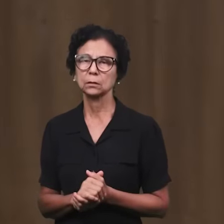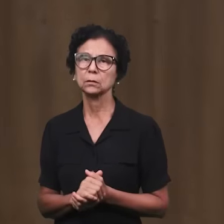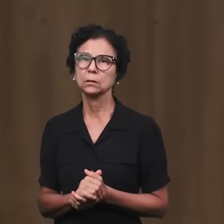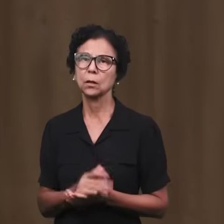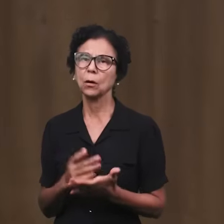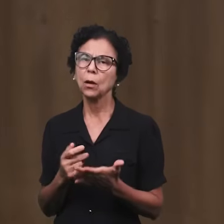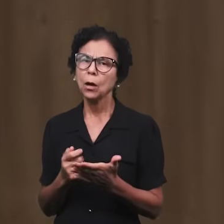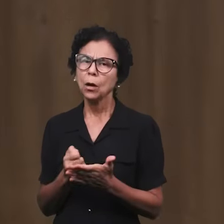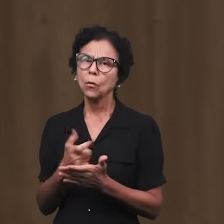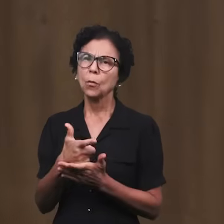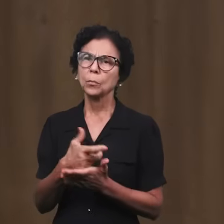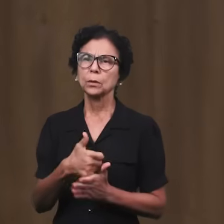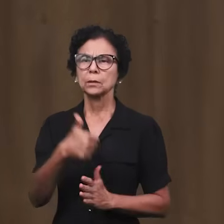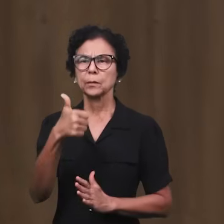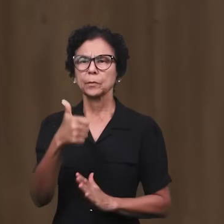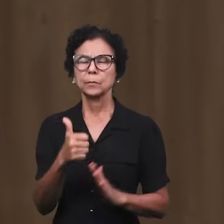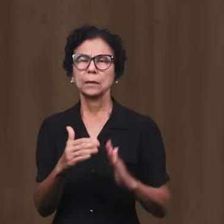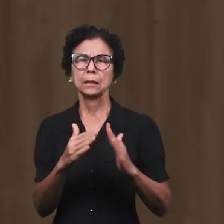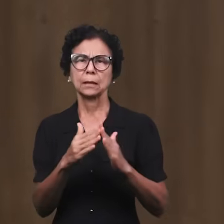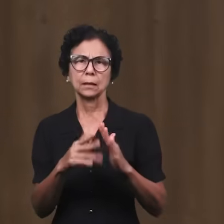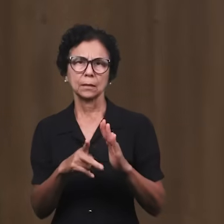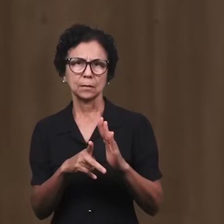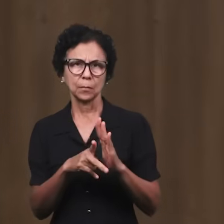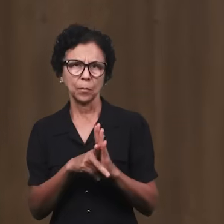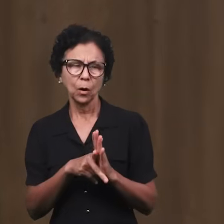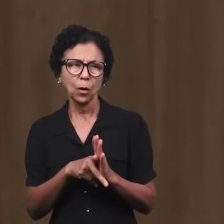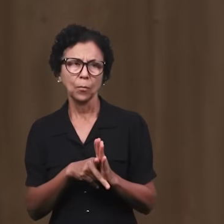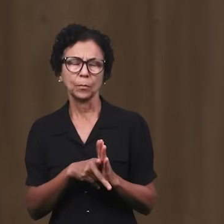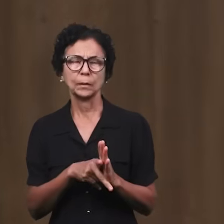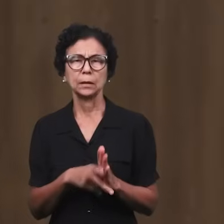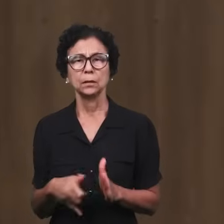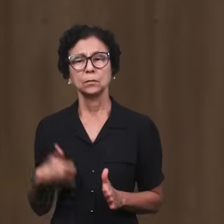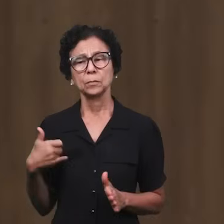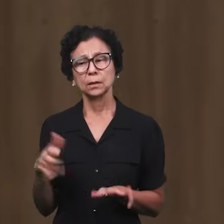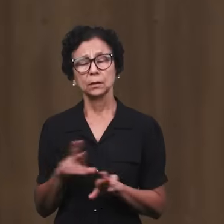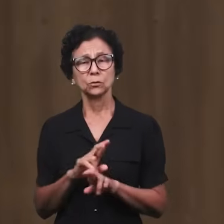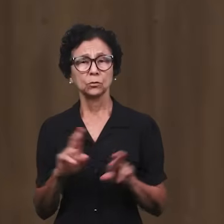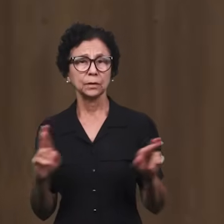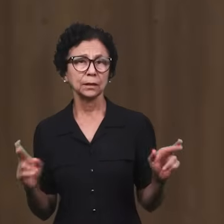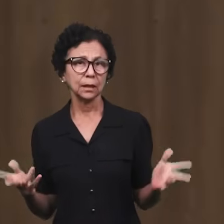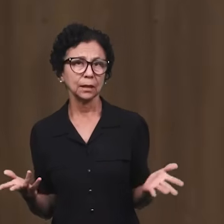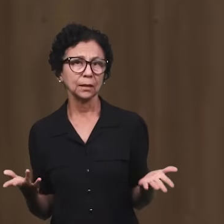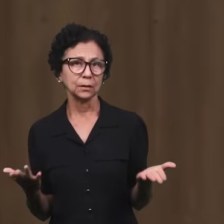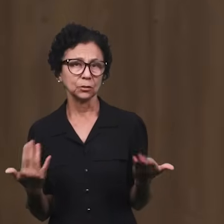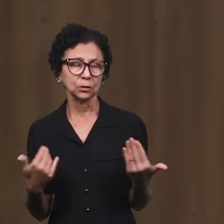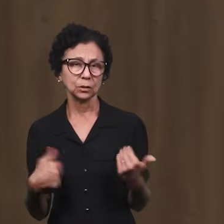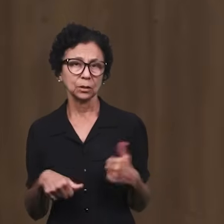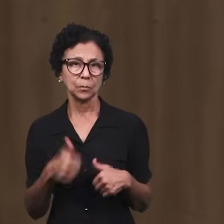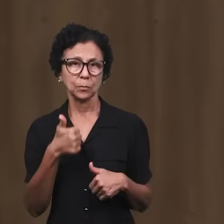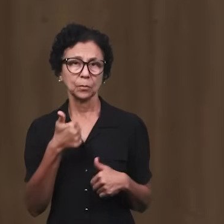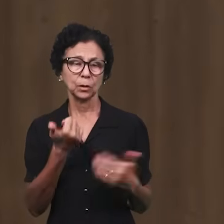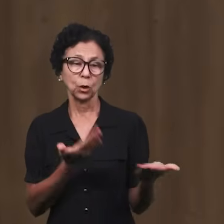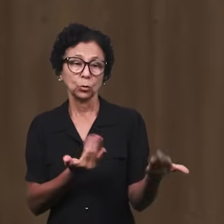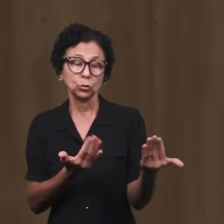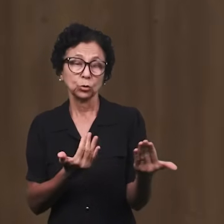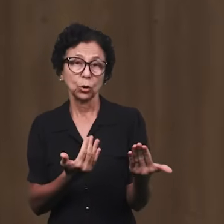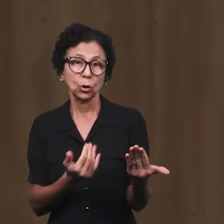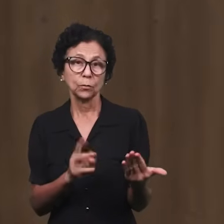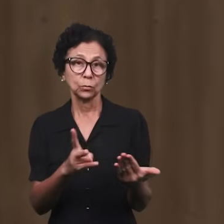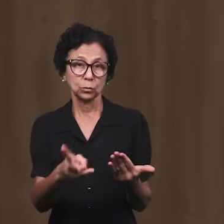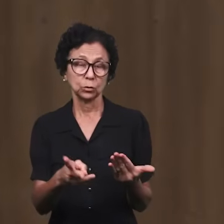numa idade diferente do passado, porque eles estão ficando mais tempo em casa, né, na casa dos pais para